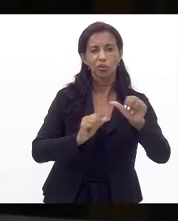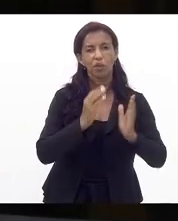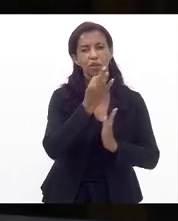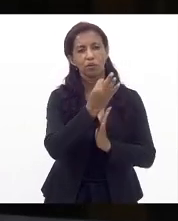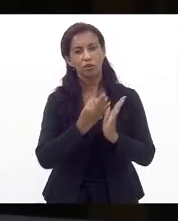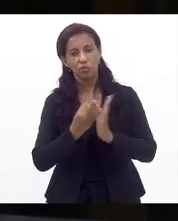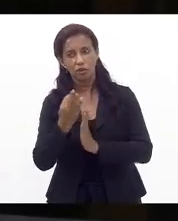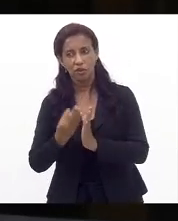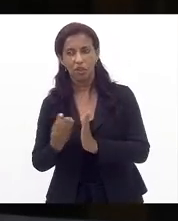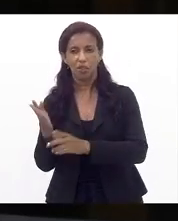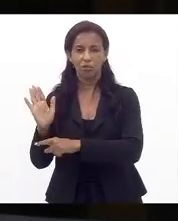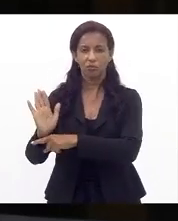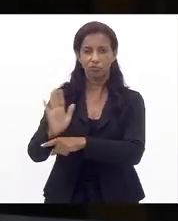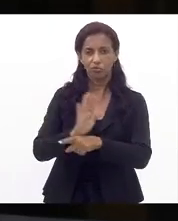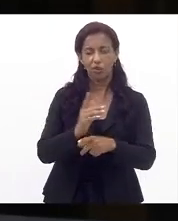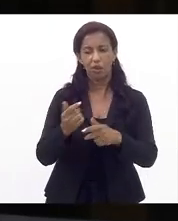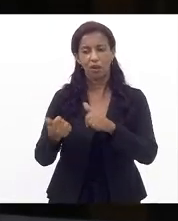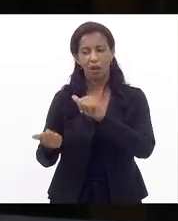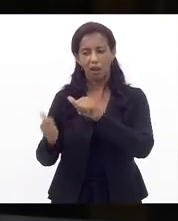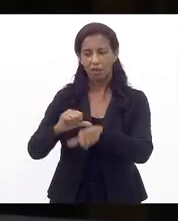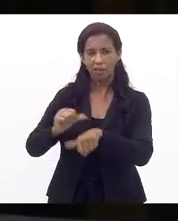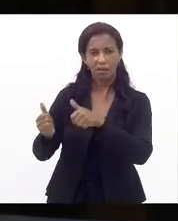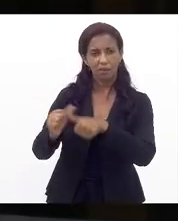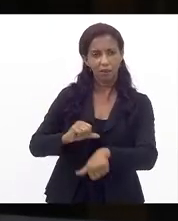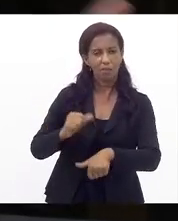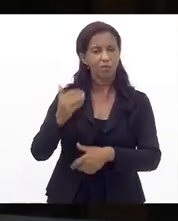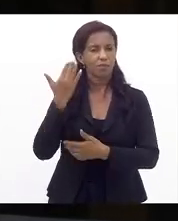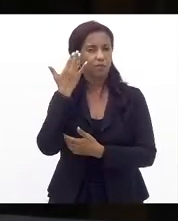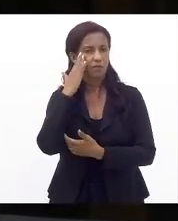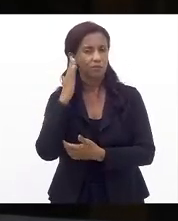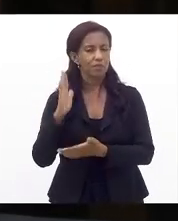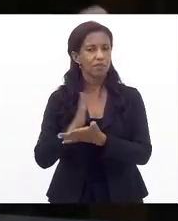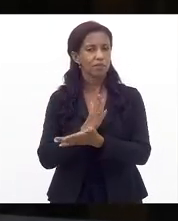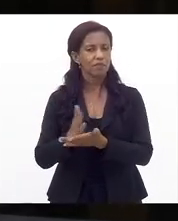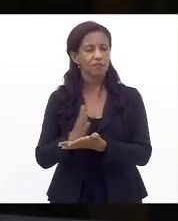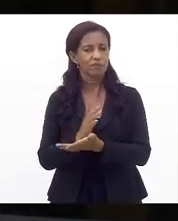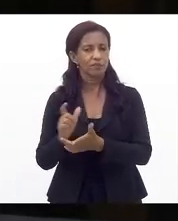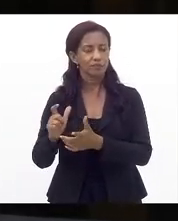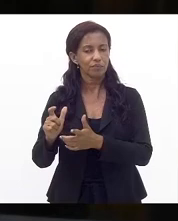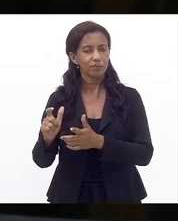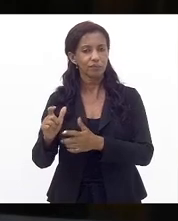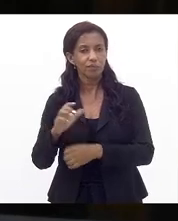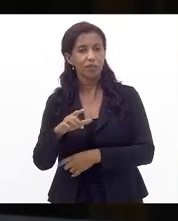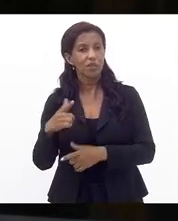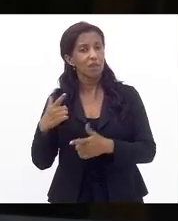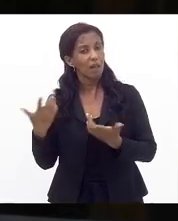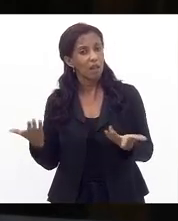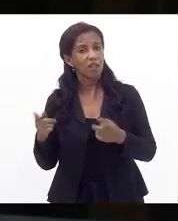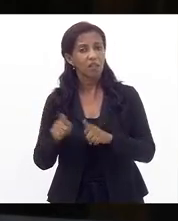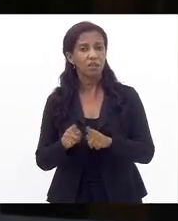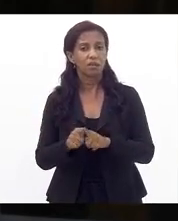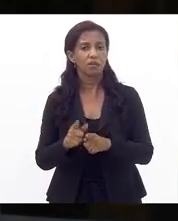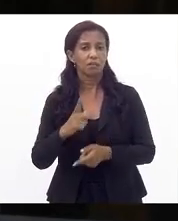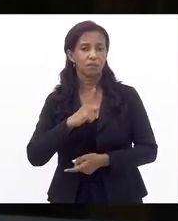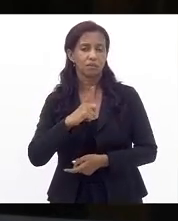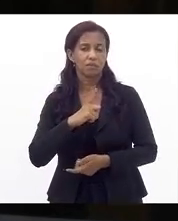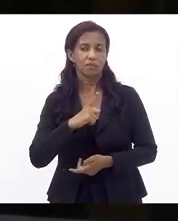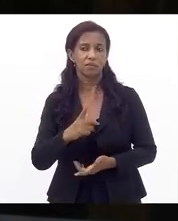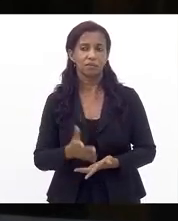textos porque era possível e a gente também tem um entendimento em alguns casos a gente até